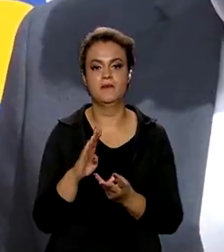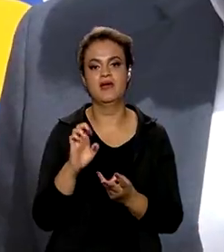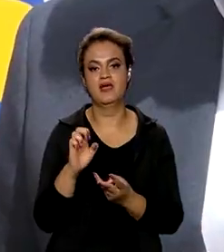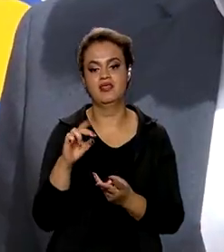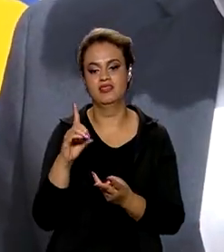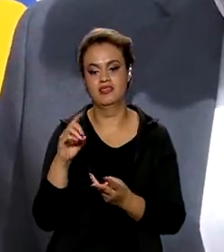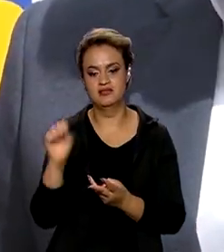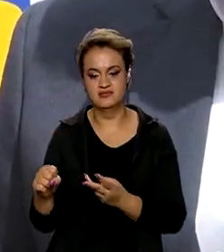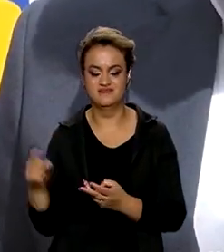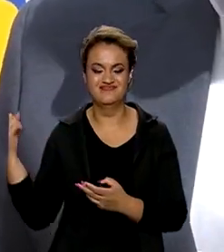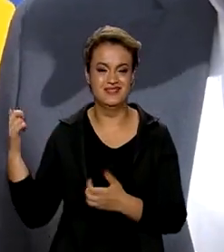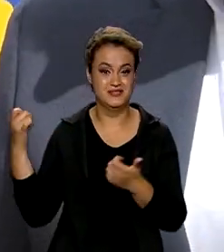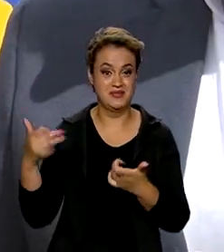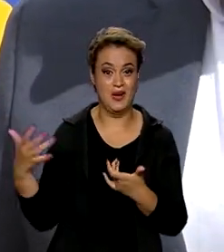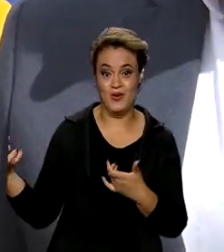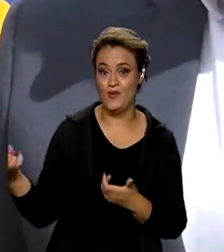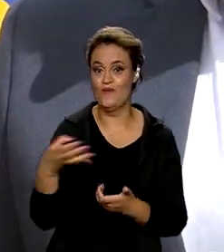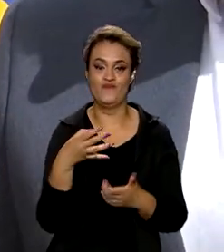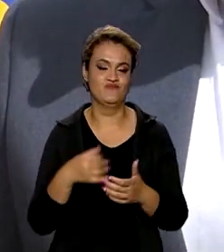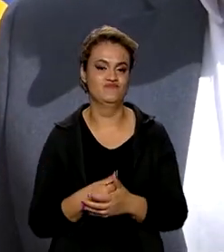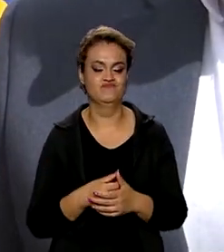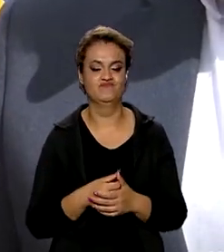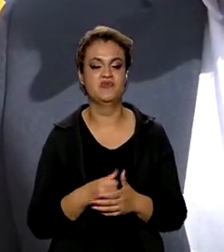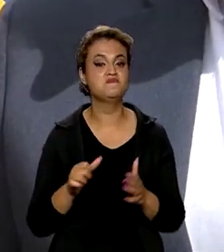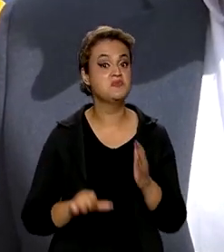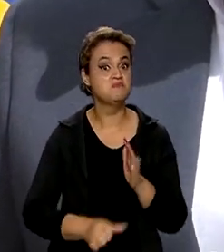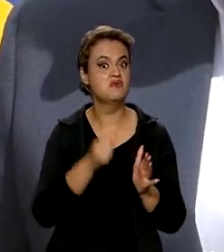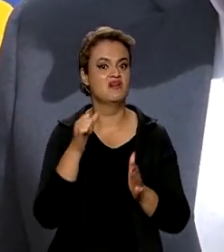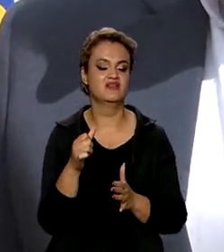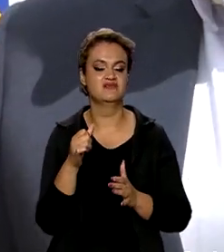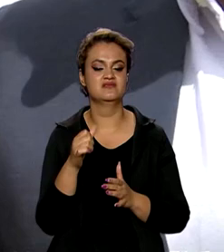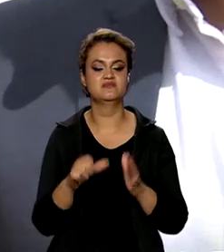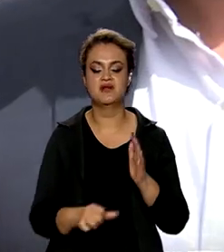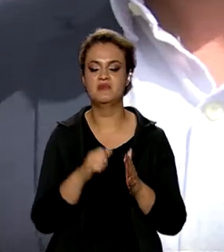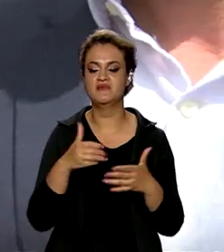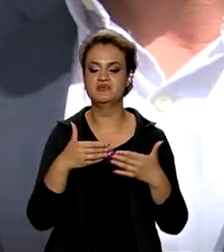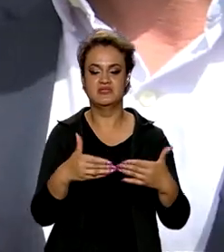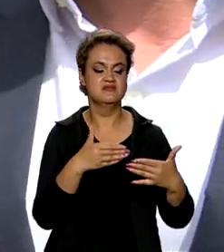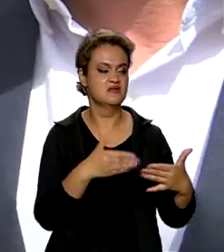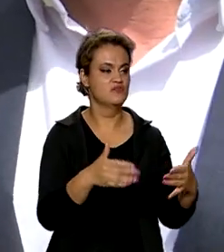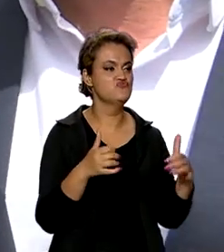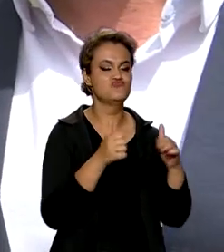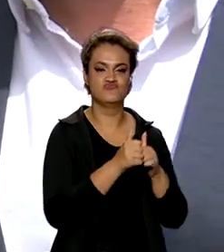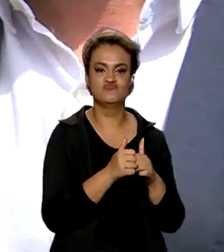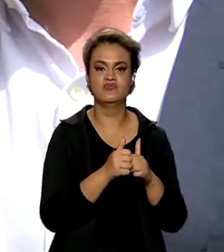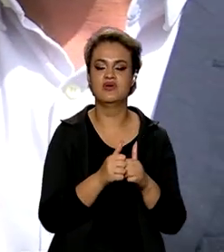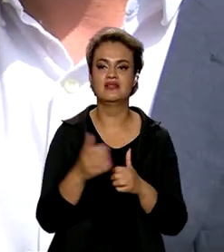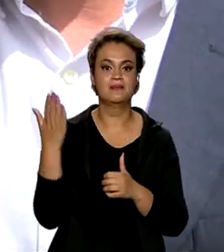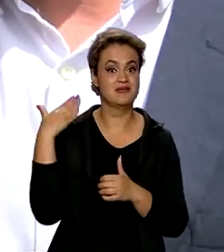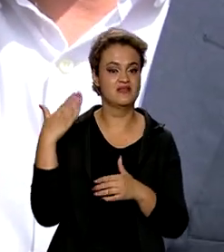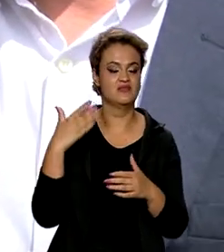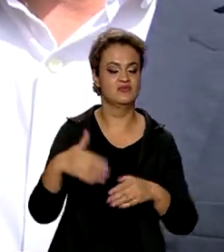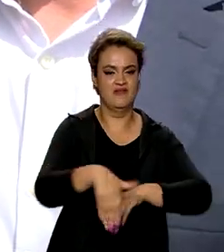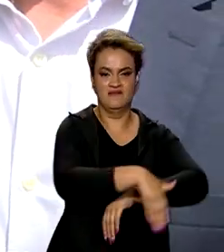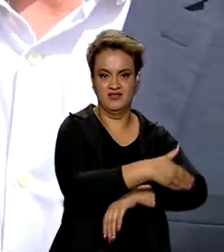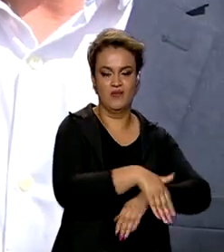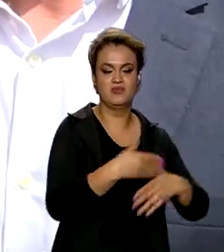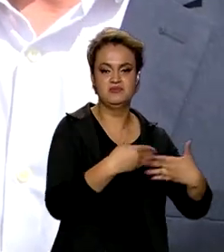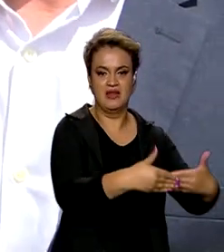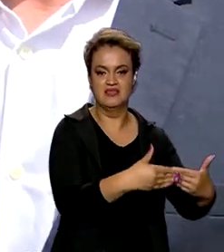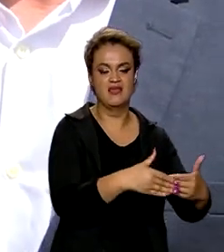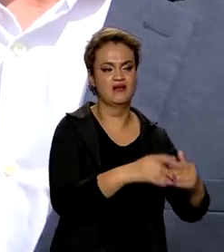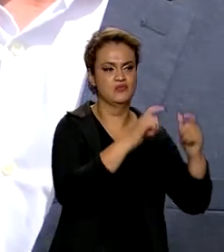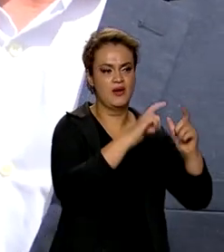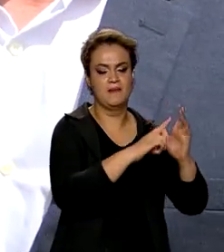uma coisa inovadora, é a primeira vez que tantos ministérios saem da esplanada, saem do próprio Palácio do Planalto e